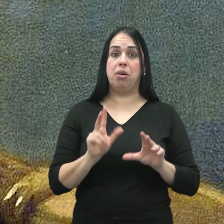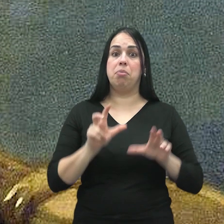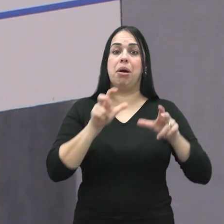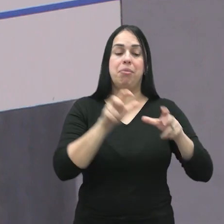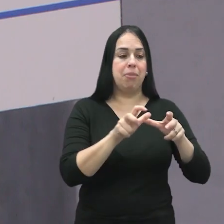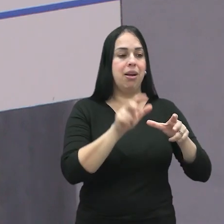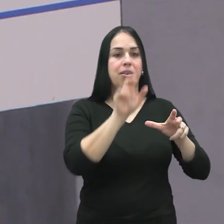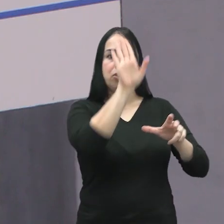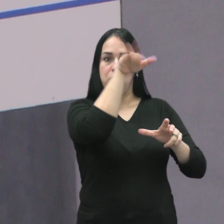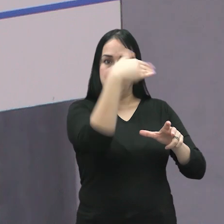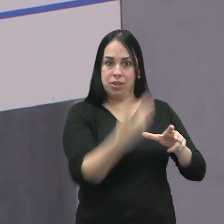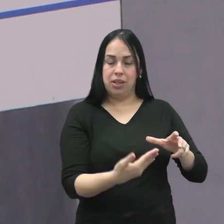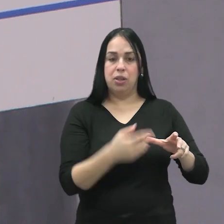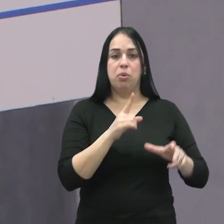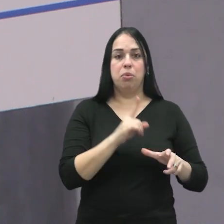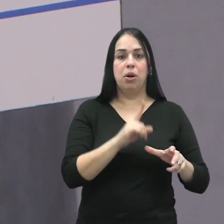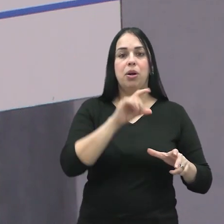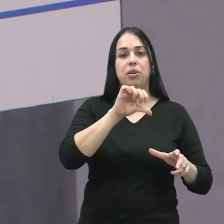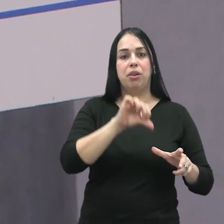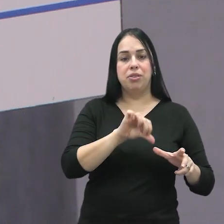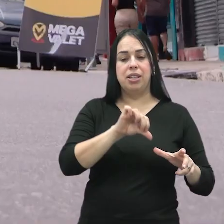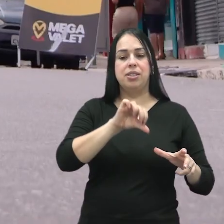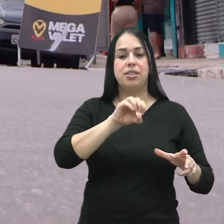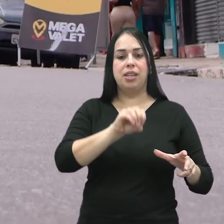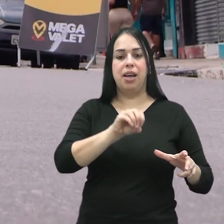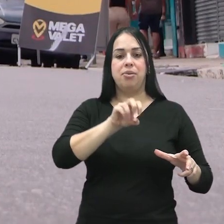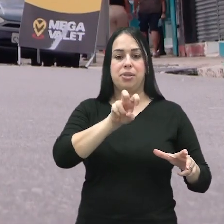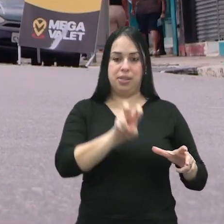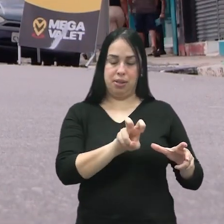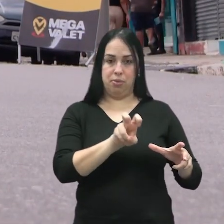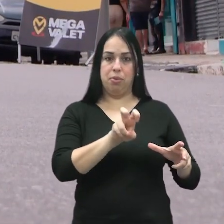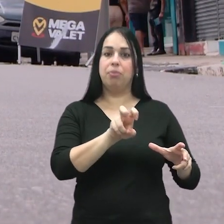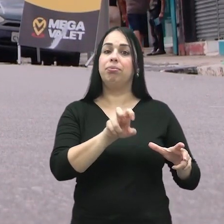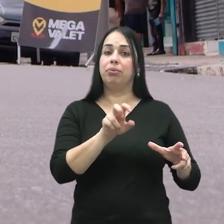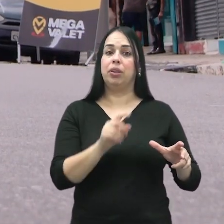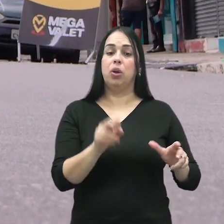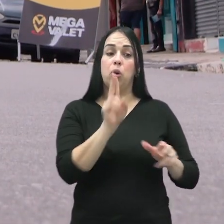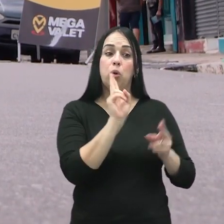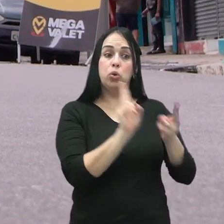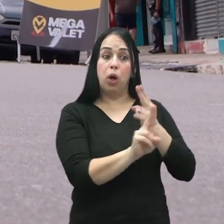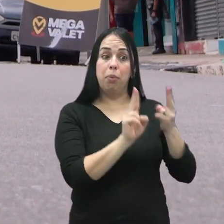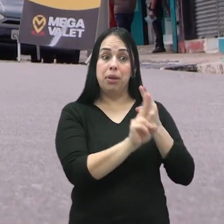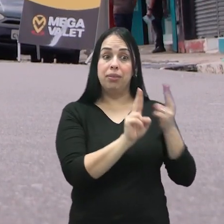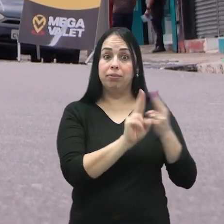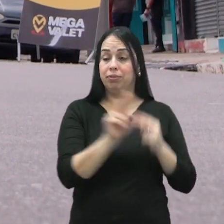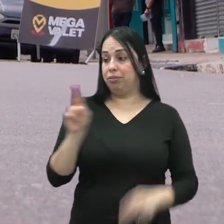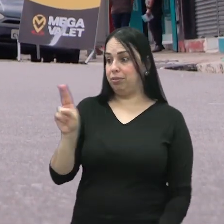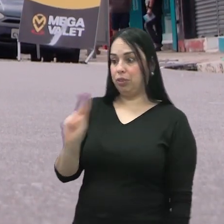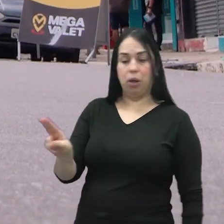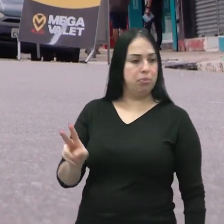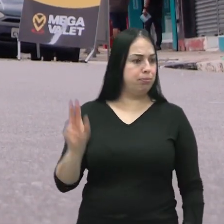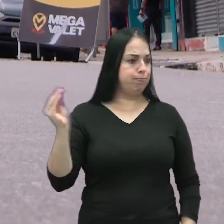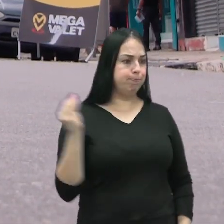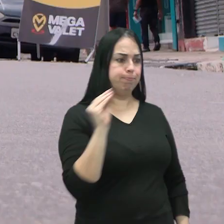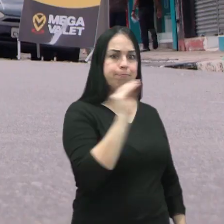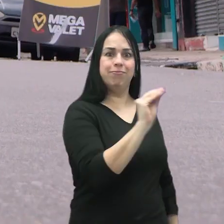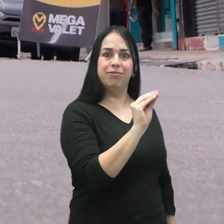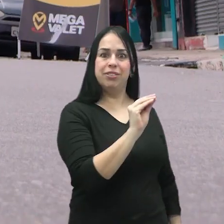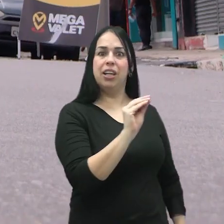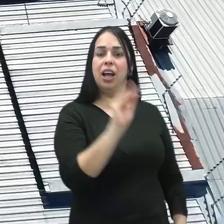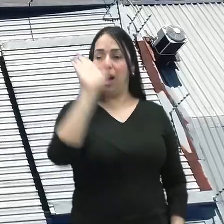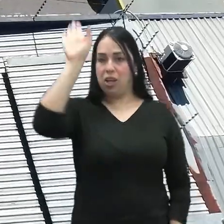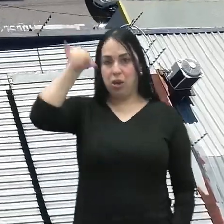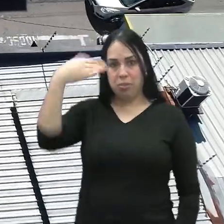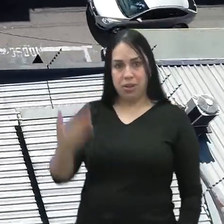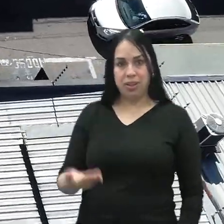José. Ainda no ano de 1905, o Legislativo Josense deu o nome do ex-presidente a uma avenida da região